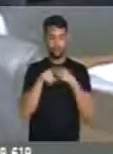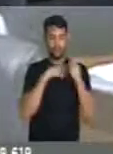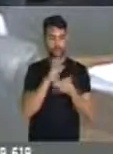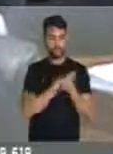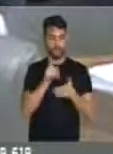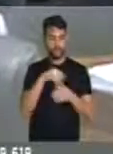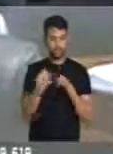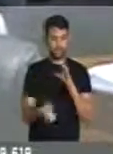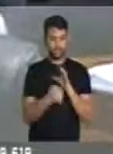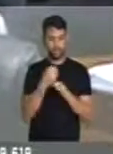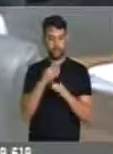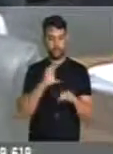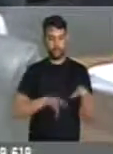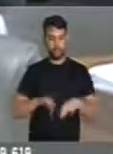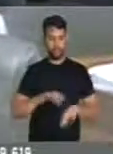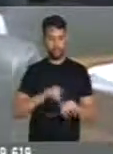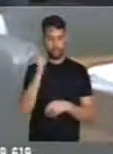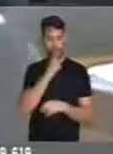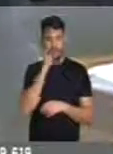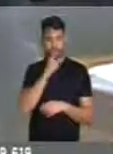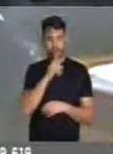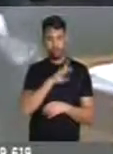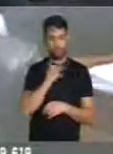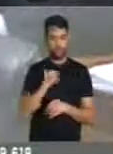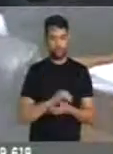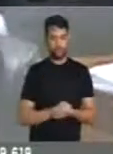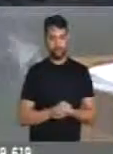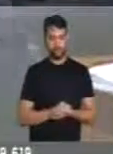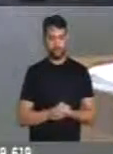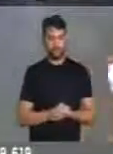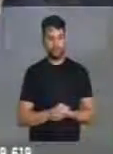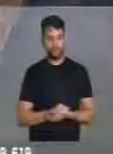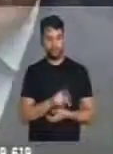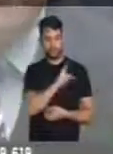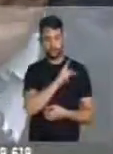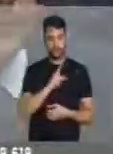Vocês implantaram corrupção e mentira e Presidente.